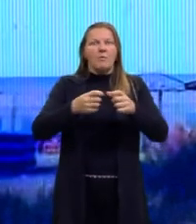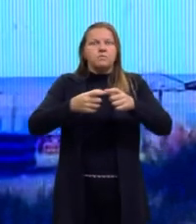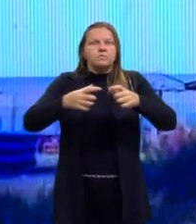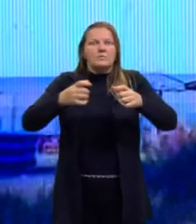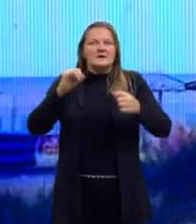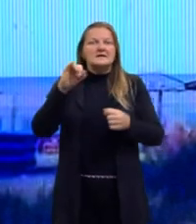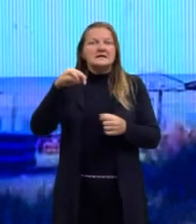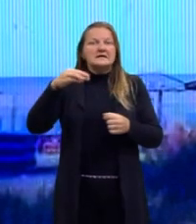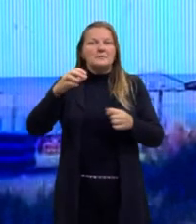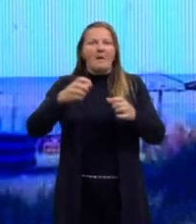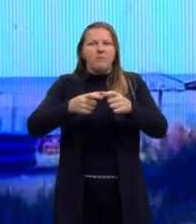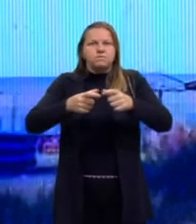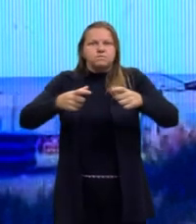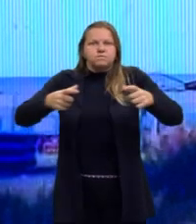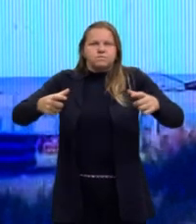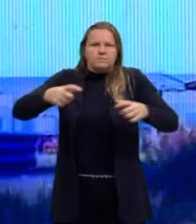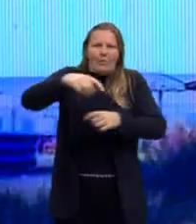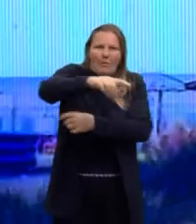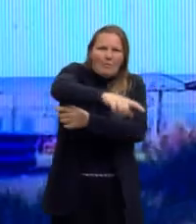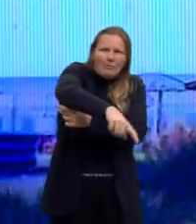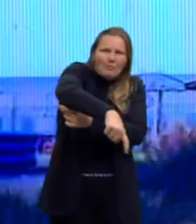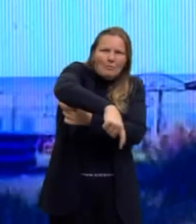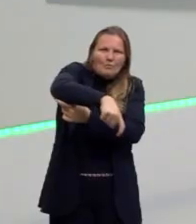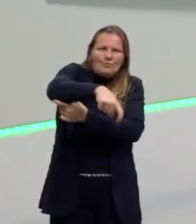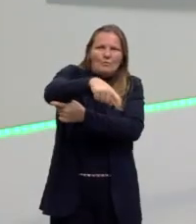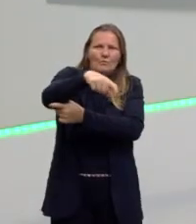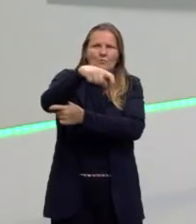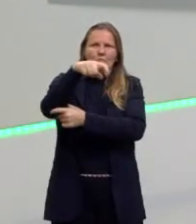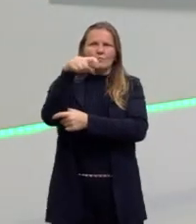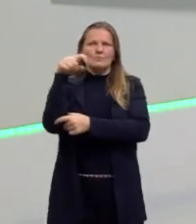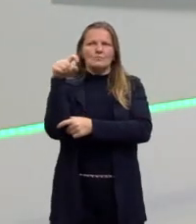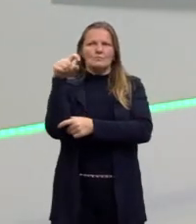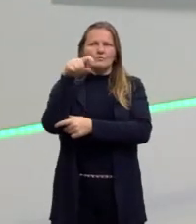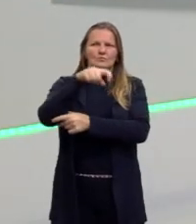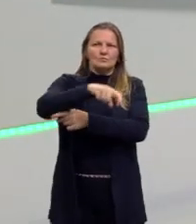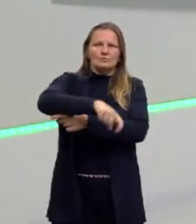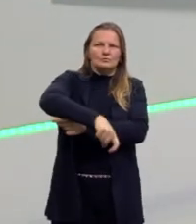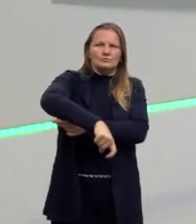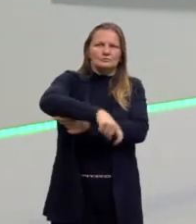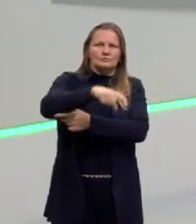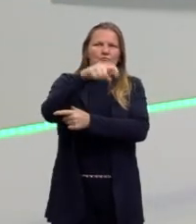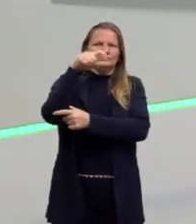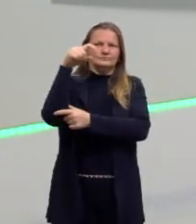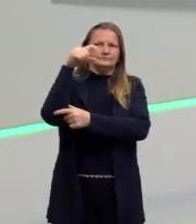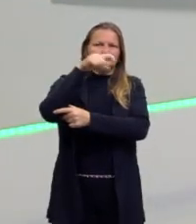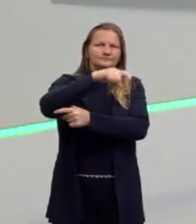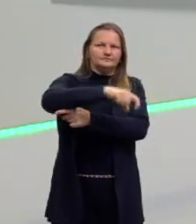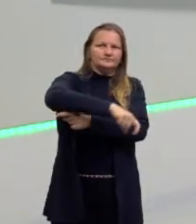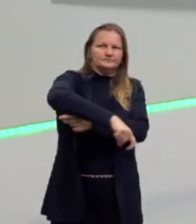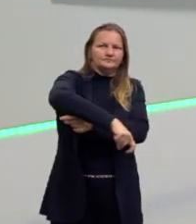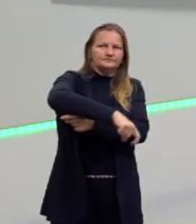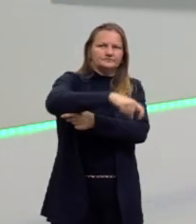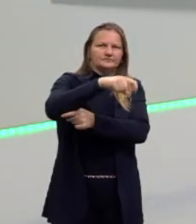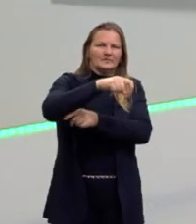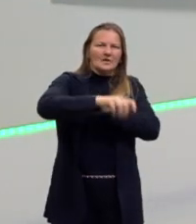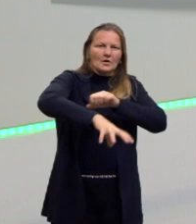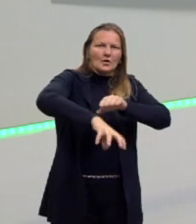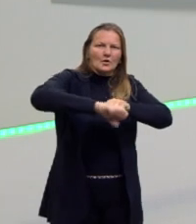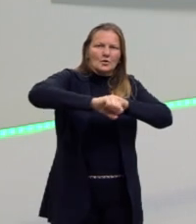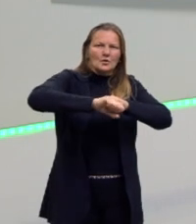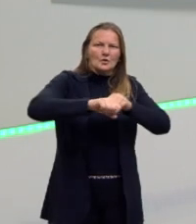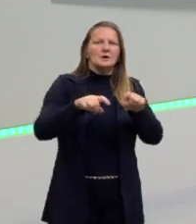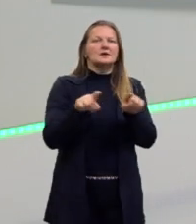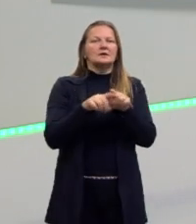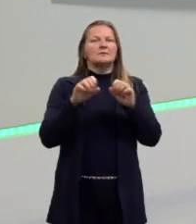gigante, certo? Mas esse mesmo material, né, esse mesmo guindaste, ao mesmo tempo que ele atrai, ele também